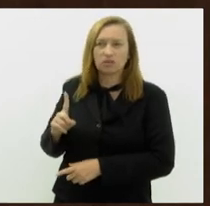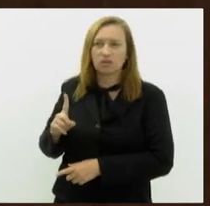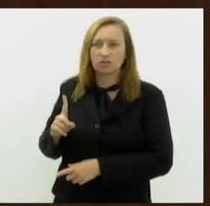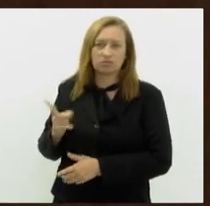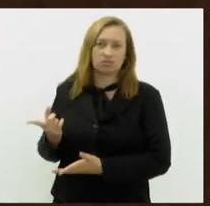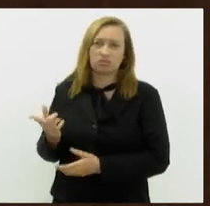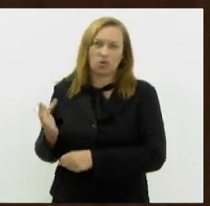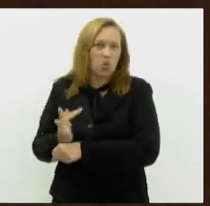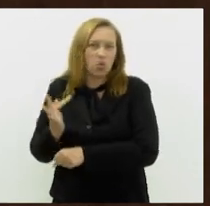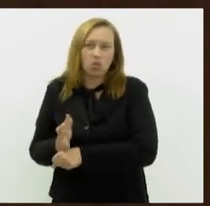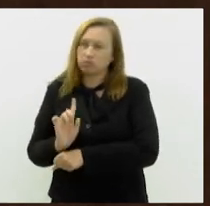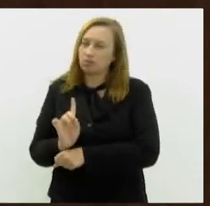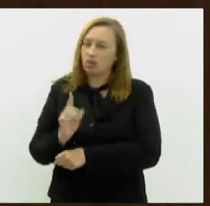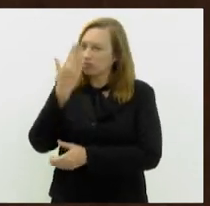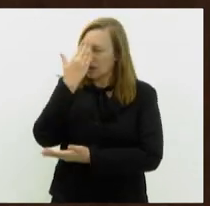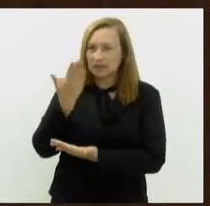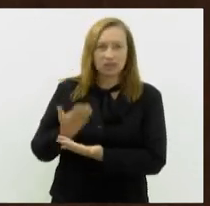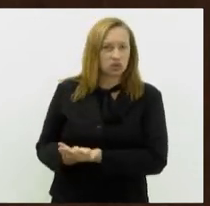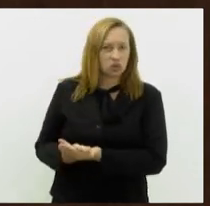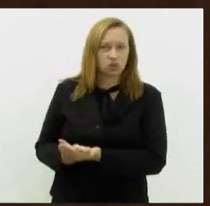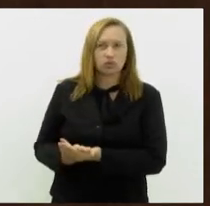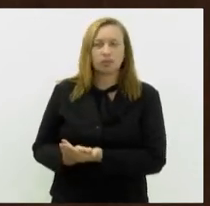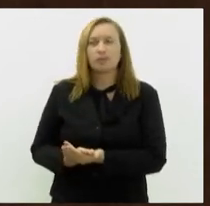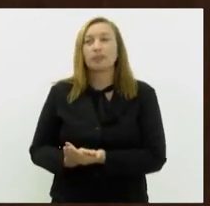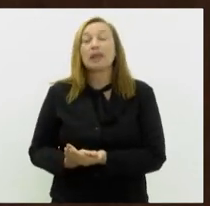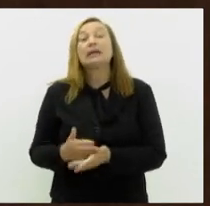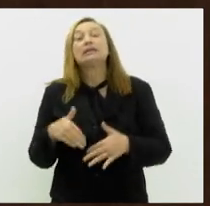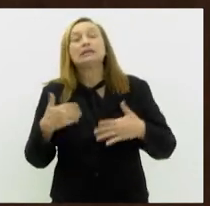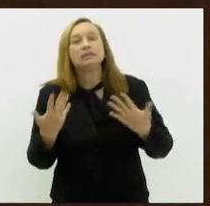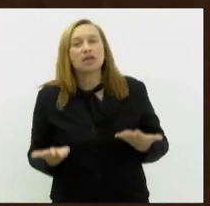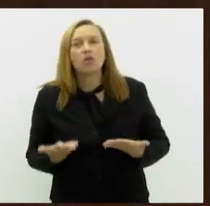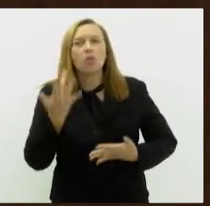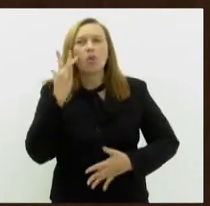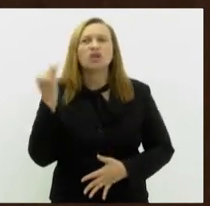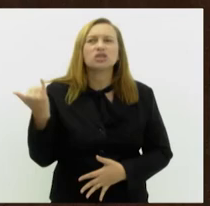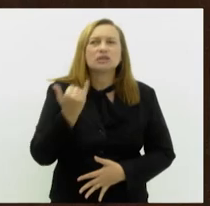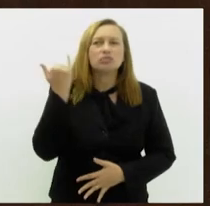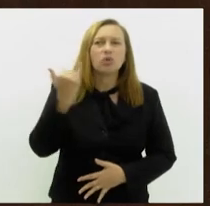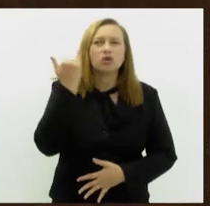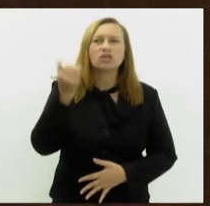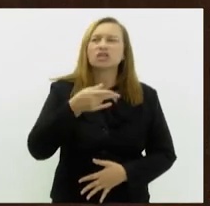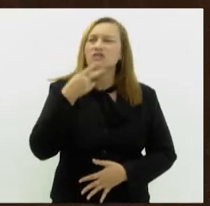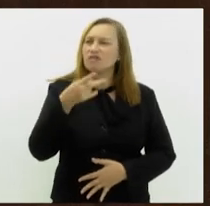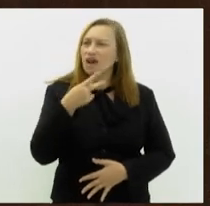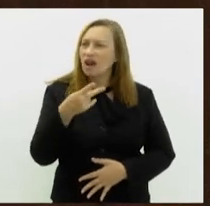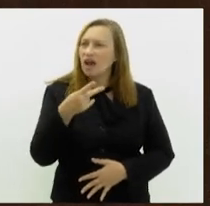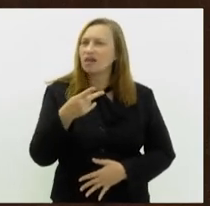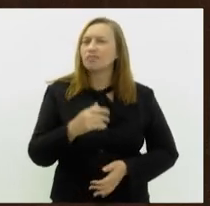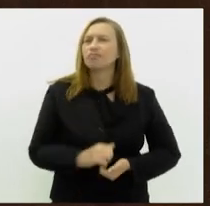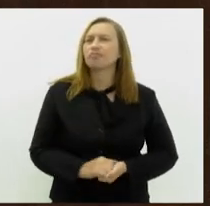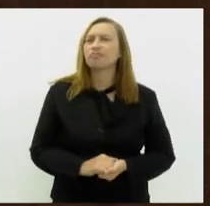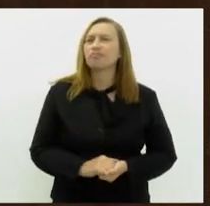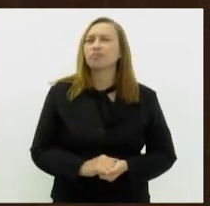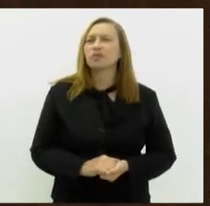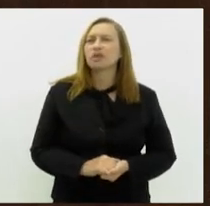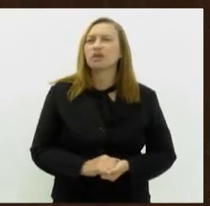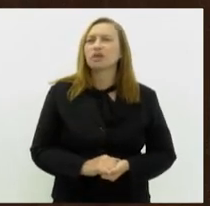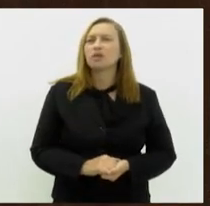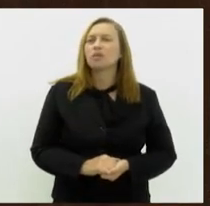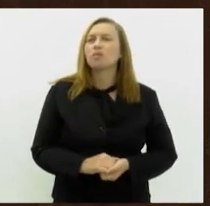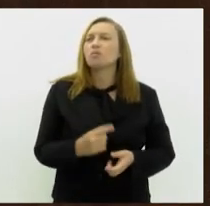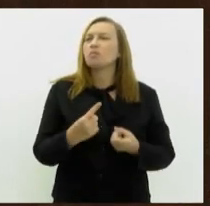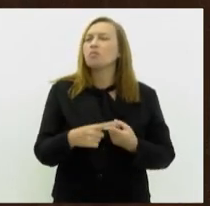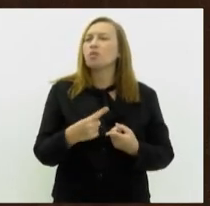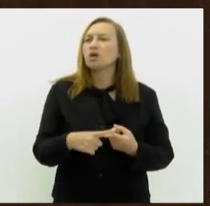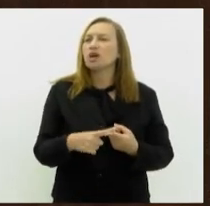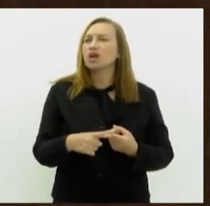resistência. Eu não acredito nisso. Então, eu acho muito importante colocar essa premissa, porque, por vezes,